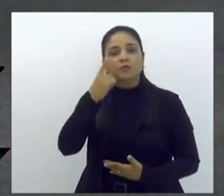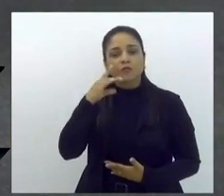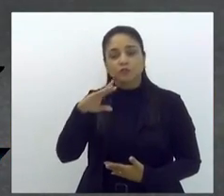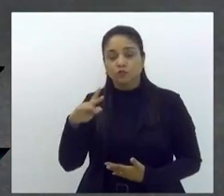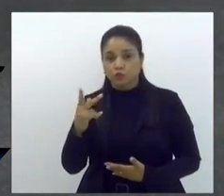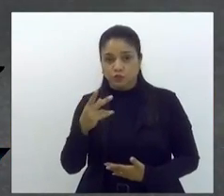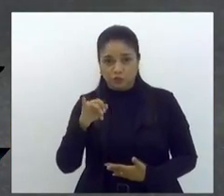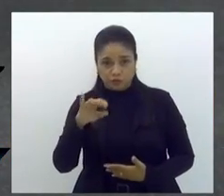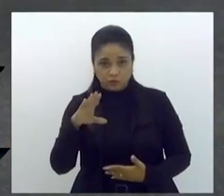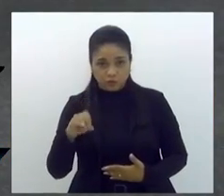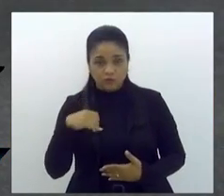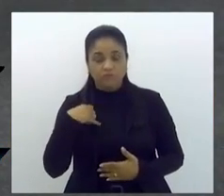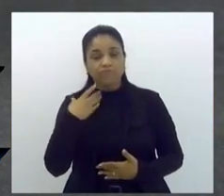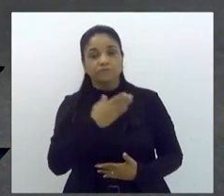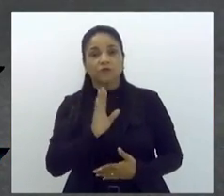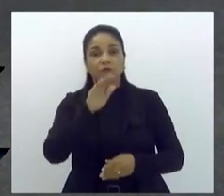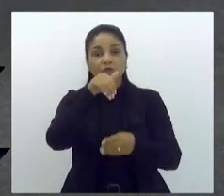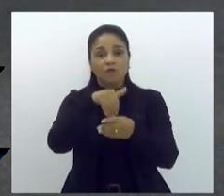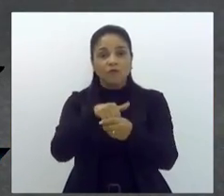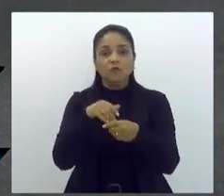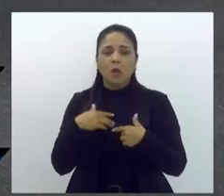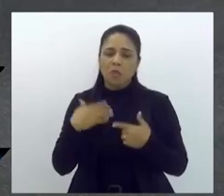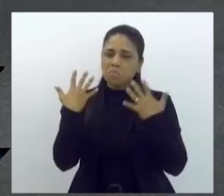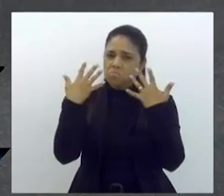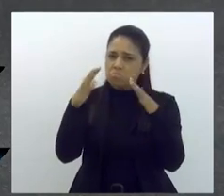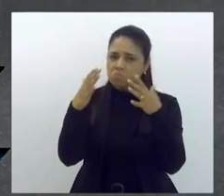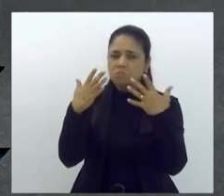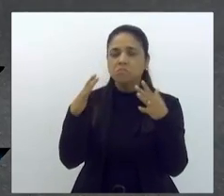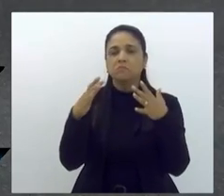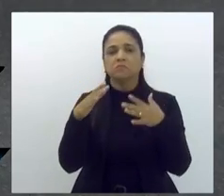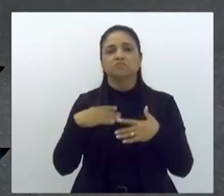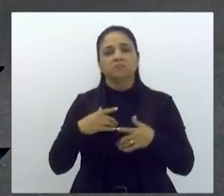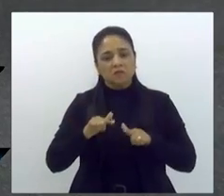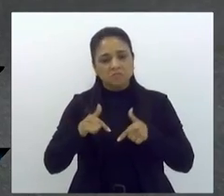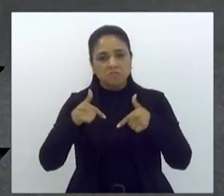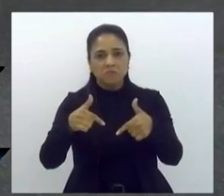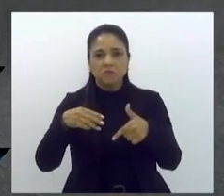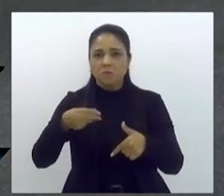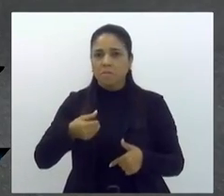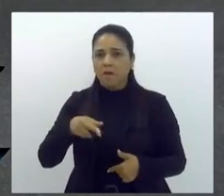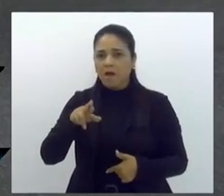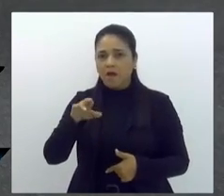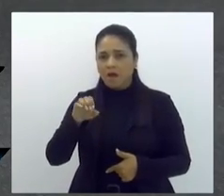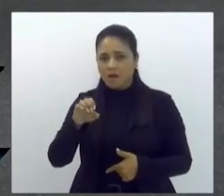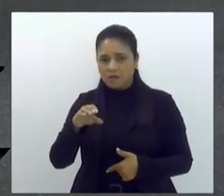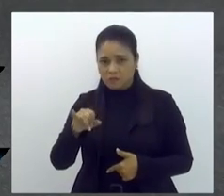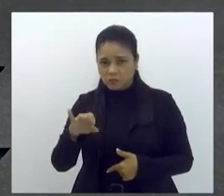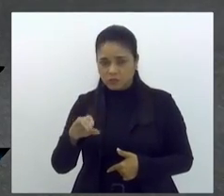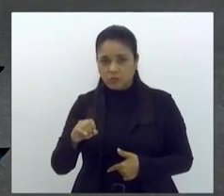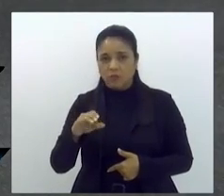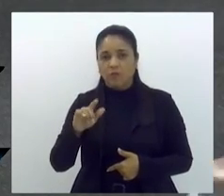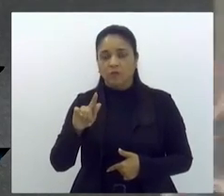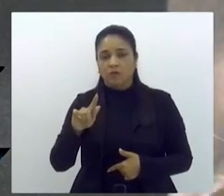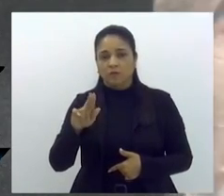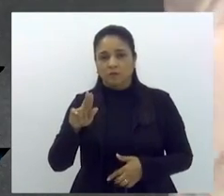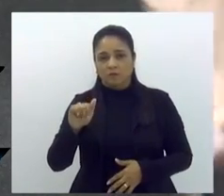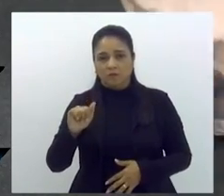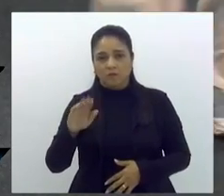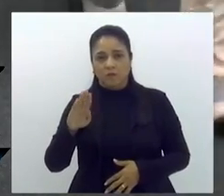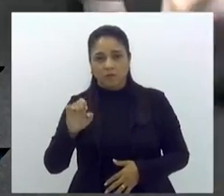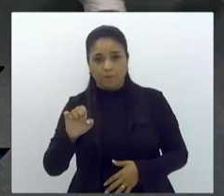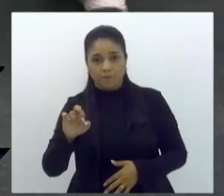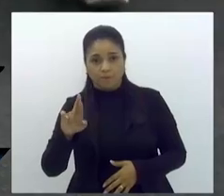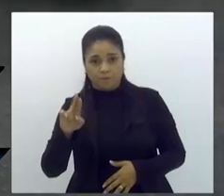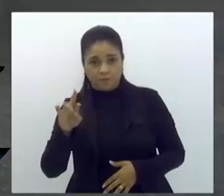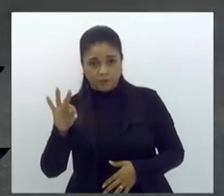parabenizar de mais nada a iniciativa do deputado Márcio Gualberto e a minha família tem